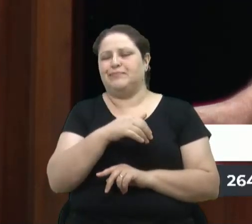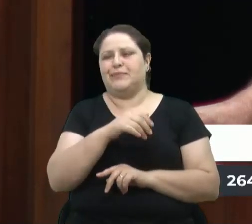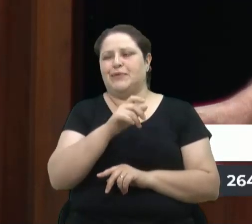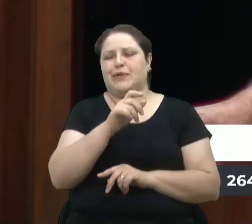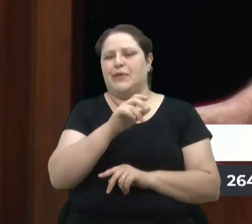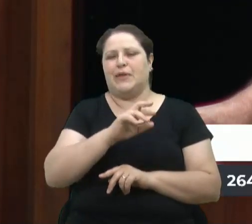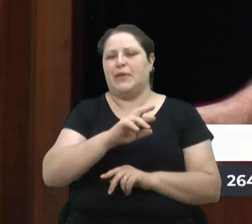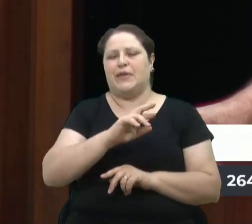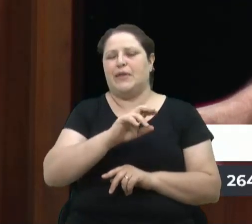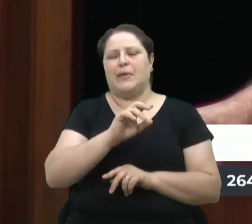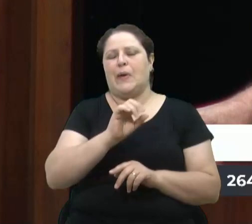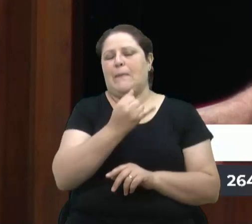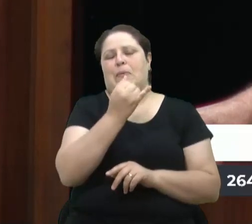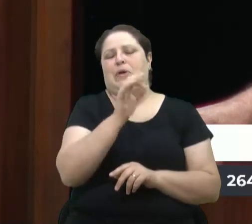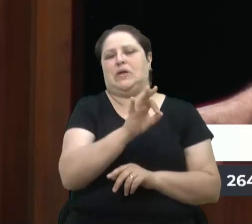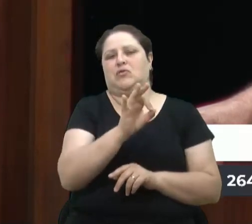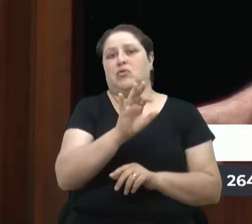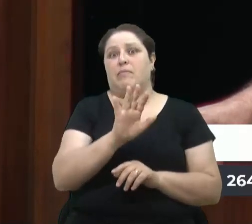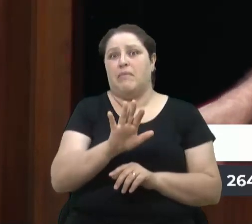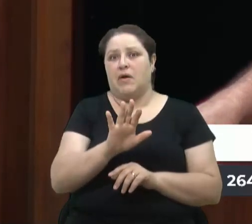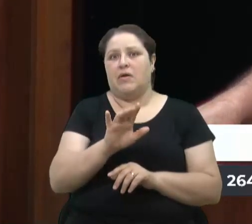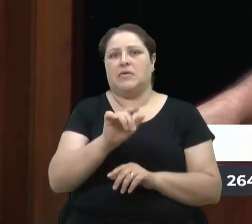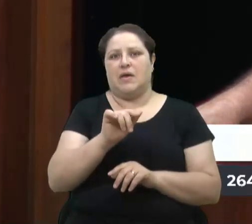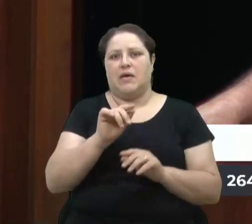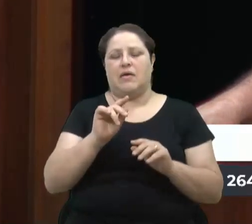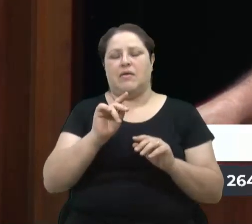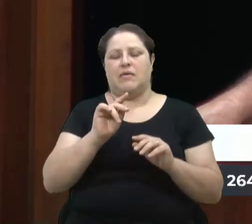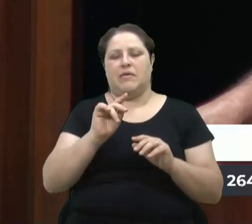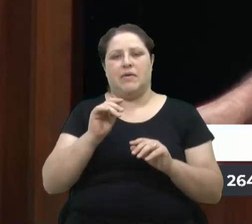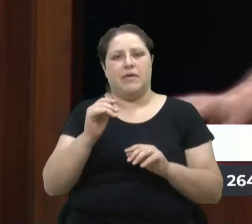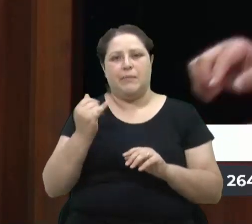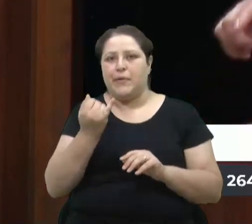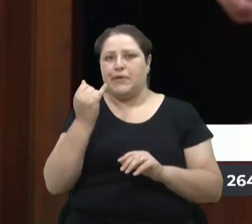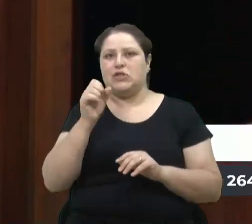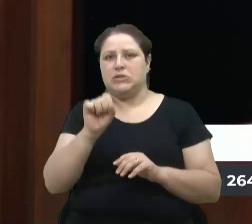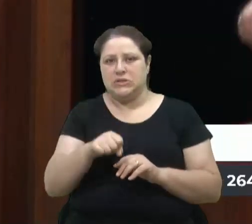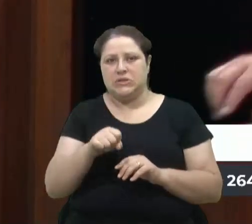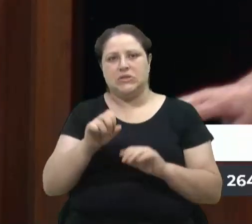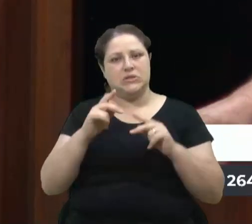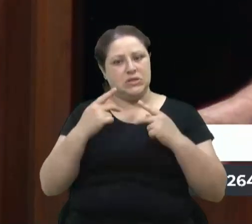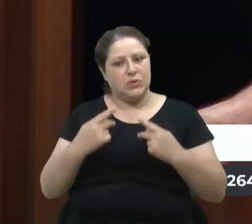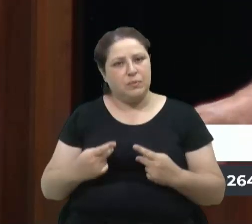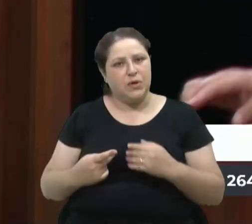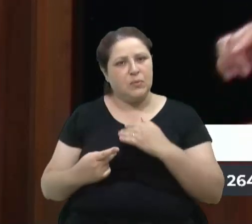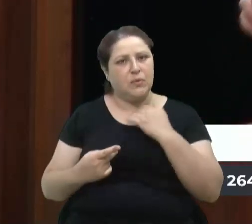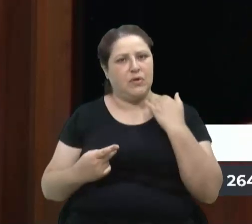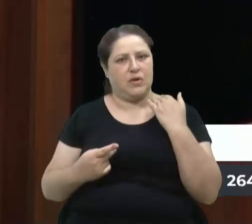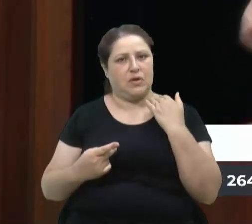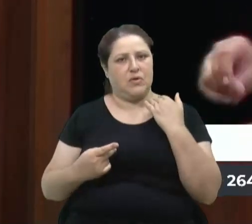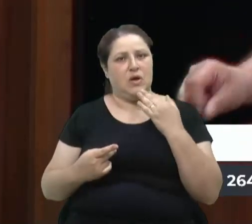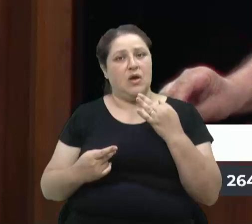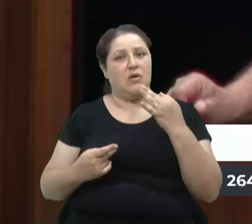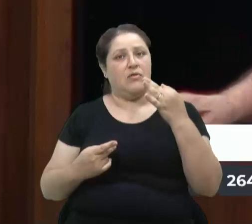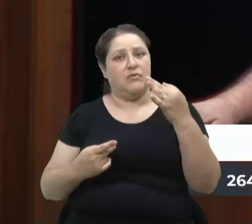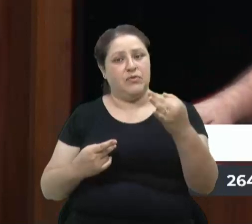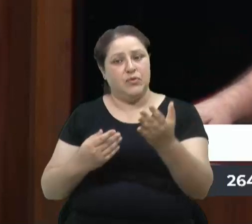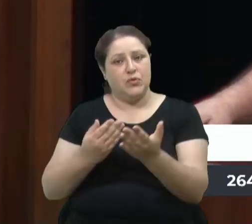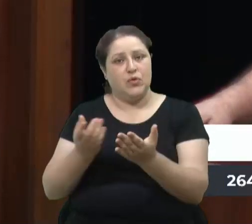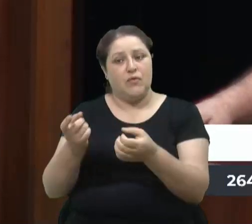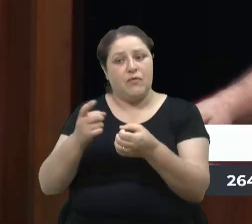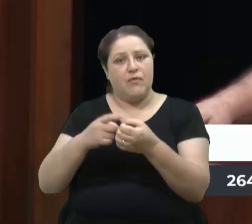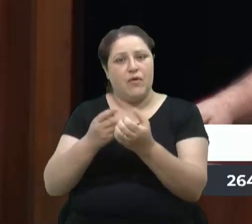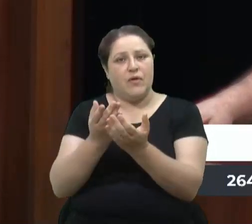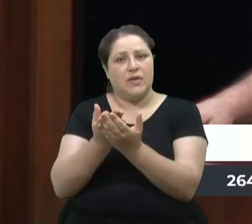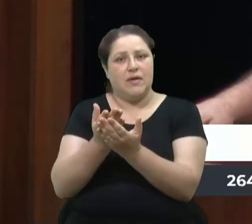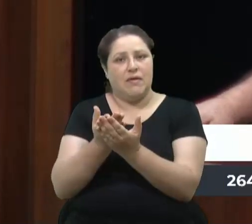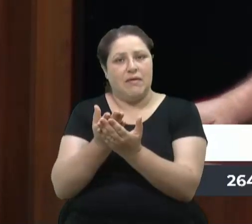que morreu. Era uma pessoa humana que morreu, porque podia ter, agora, daqui mais uns dias, começa as aulas ali